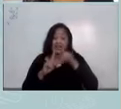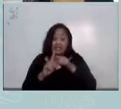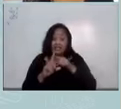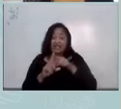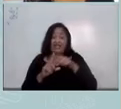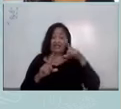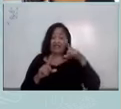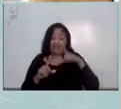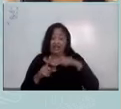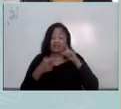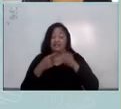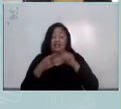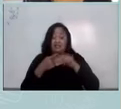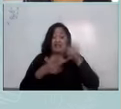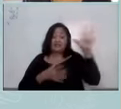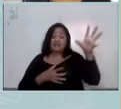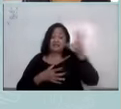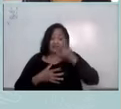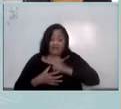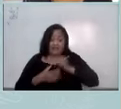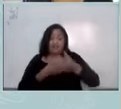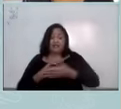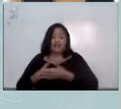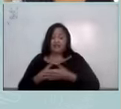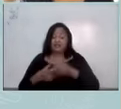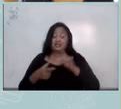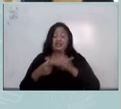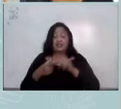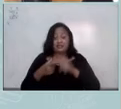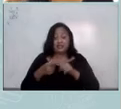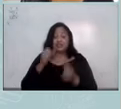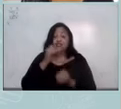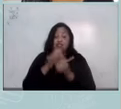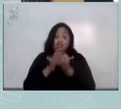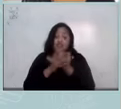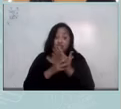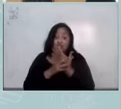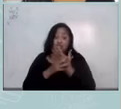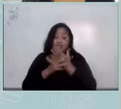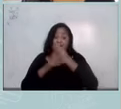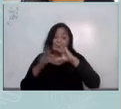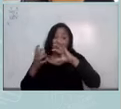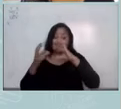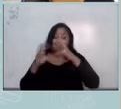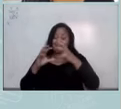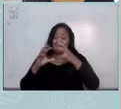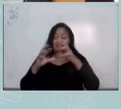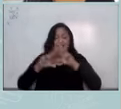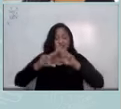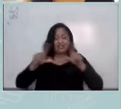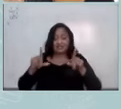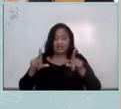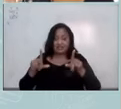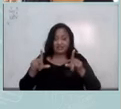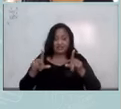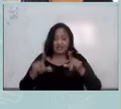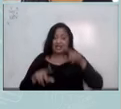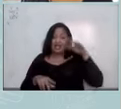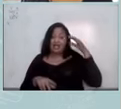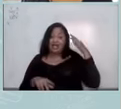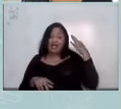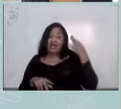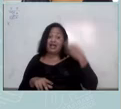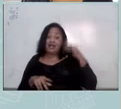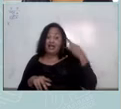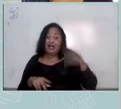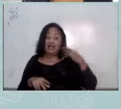pela placenta para a criança e causar também uma série de malformações. Então, o HIV, sífilis, tá? Existem várias doenças aí